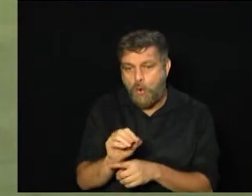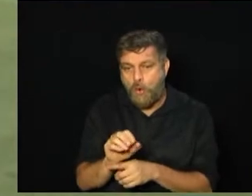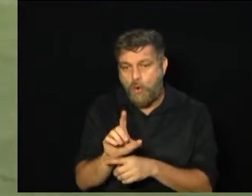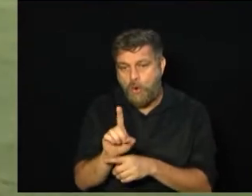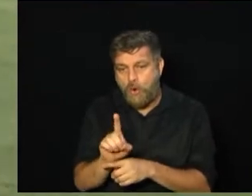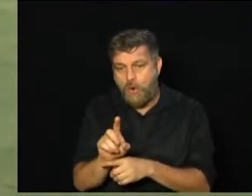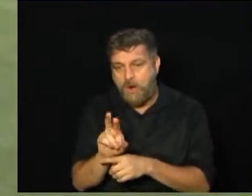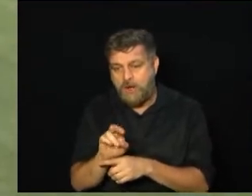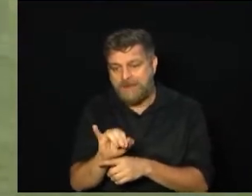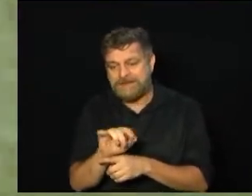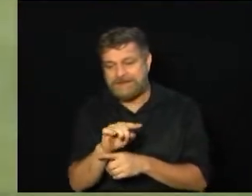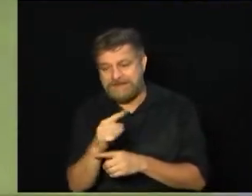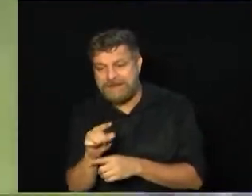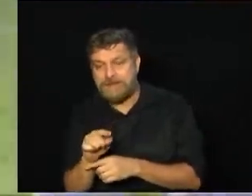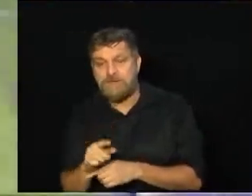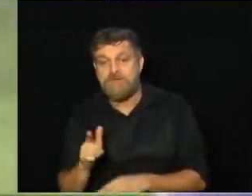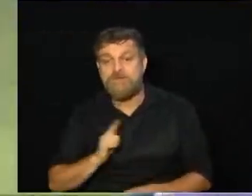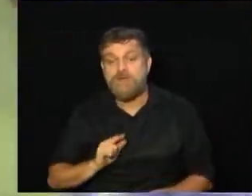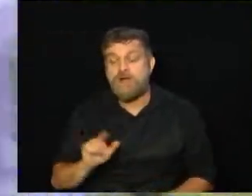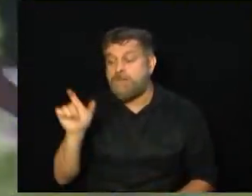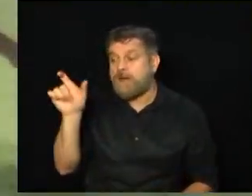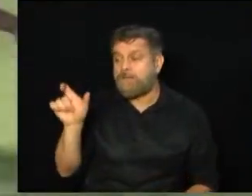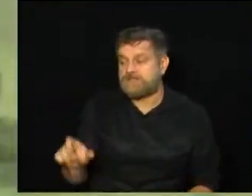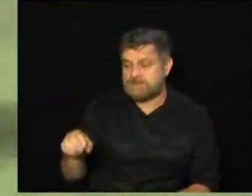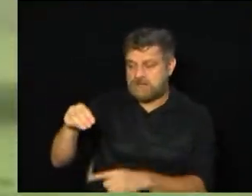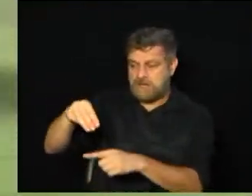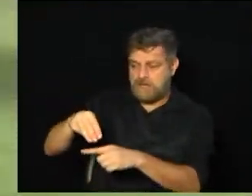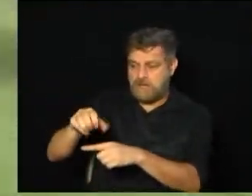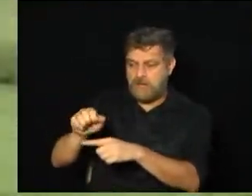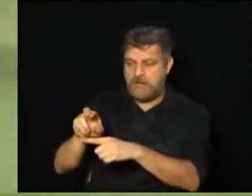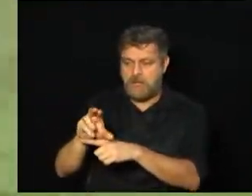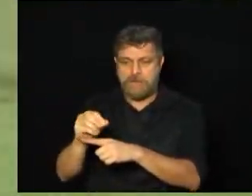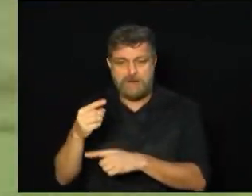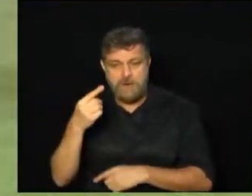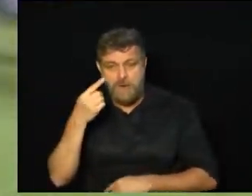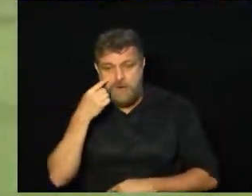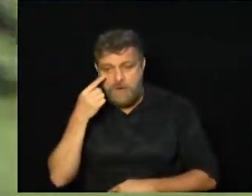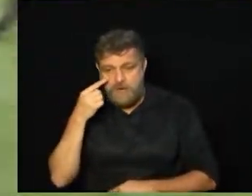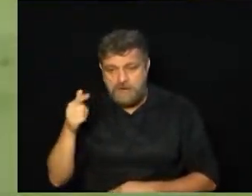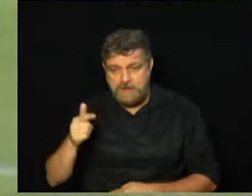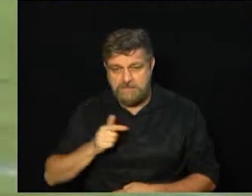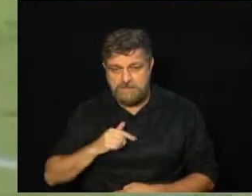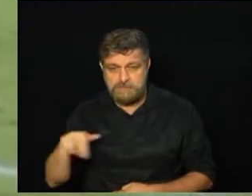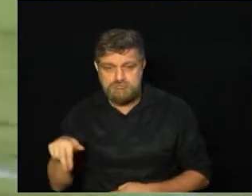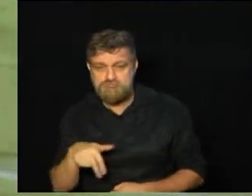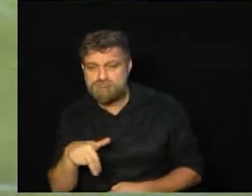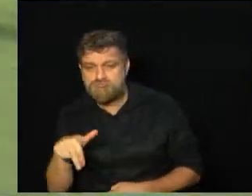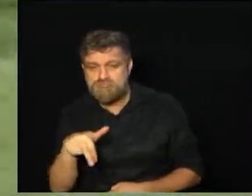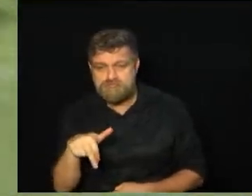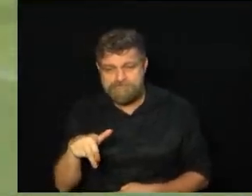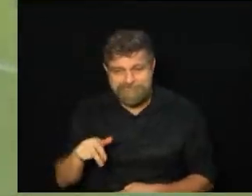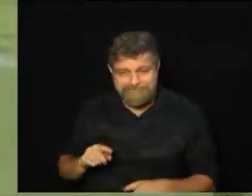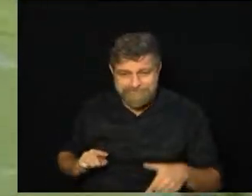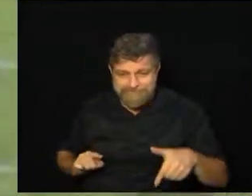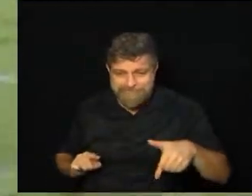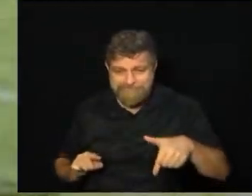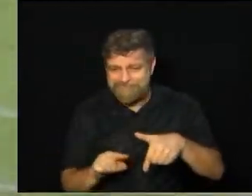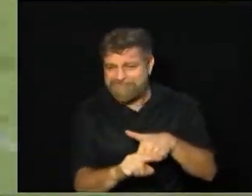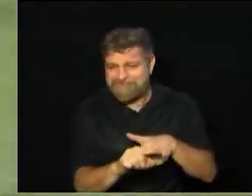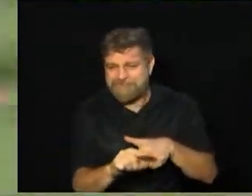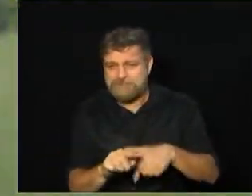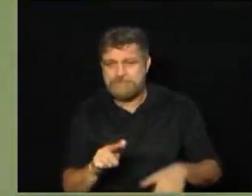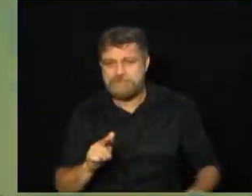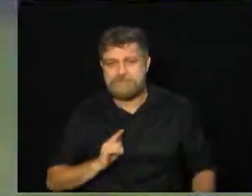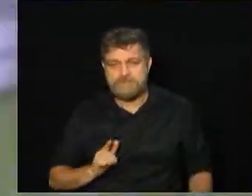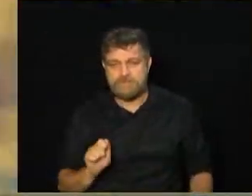pressionado. A bola sobrou para Marcos Júnior, que viu muito bem a passagem de Leonaldi, que acertou um lindo